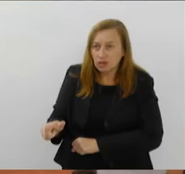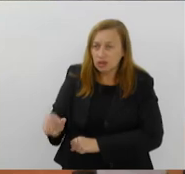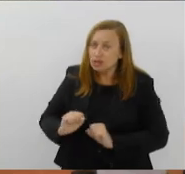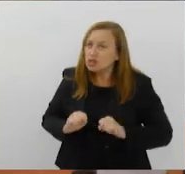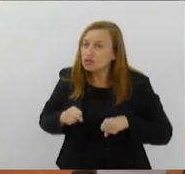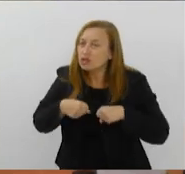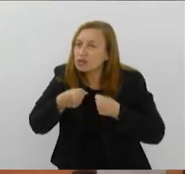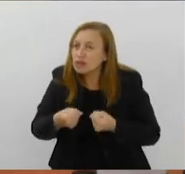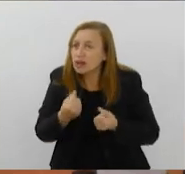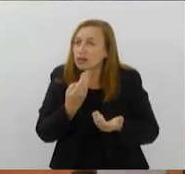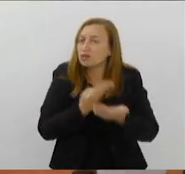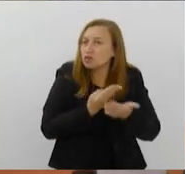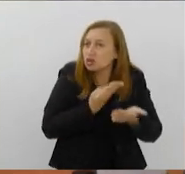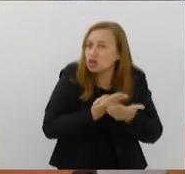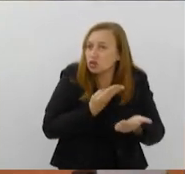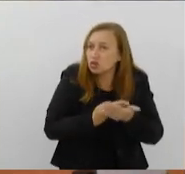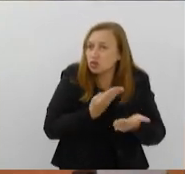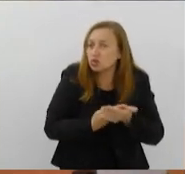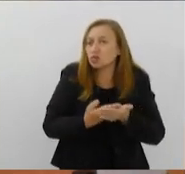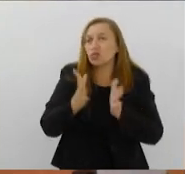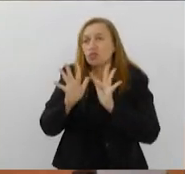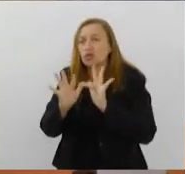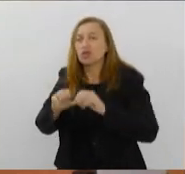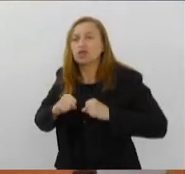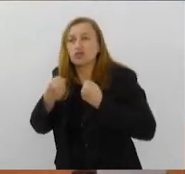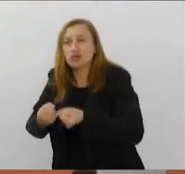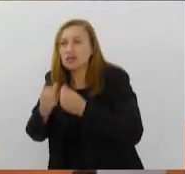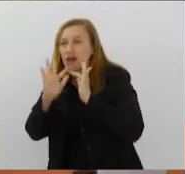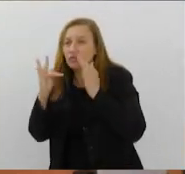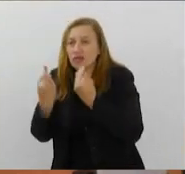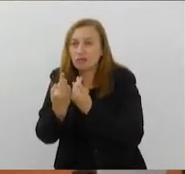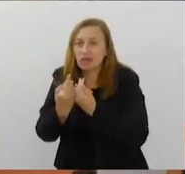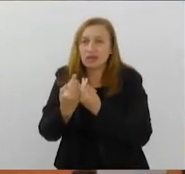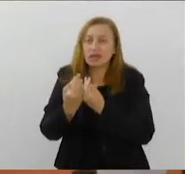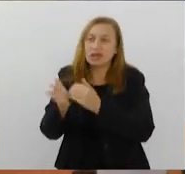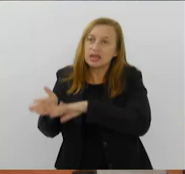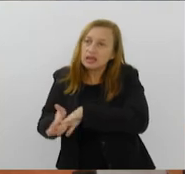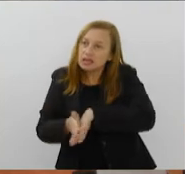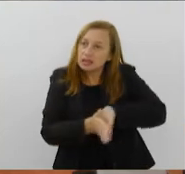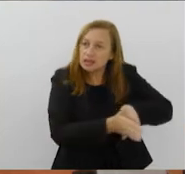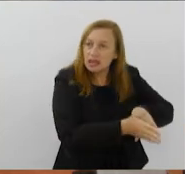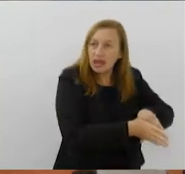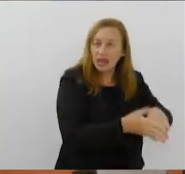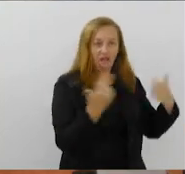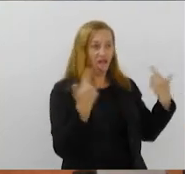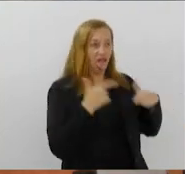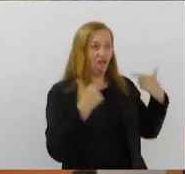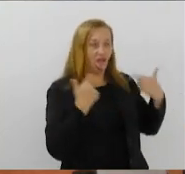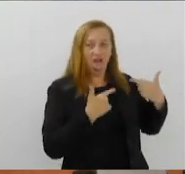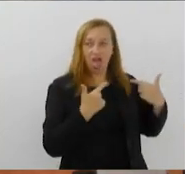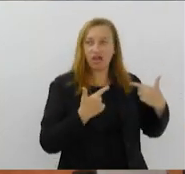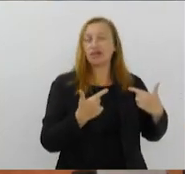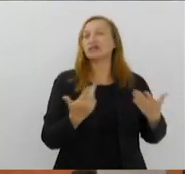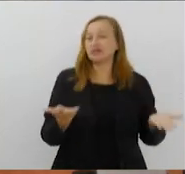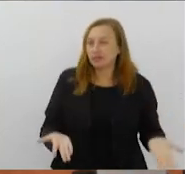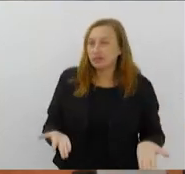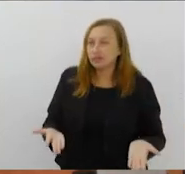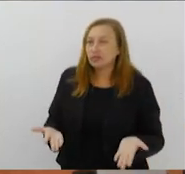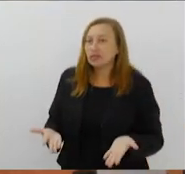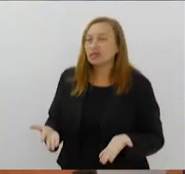mais aos estudos, mais à família, sai da galera, sai da turminha, pega um grau